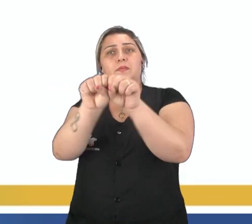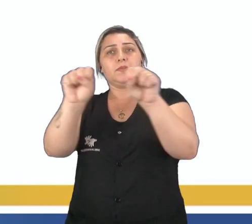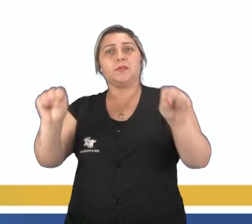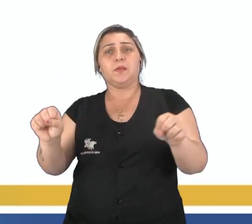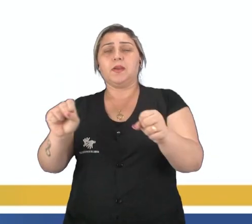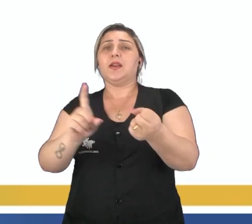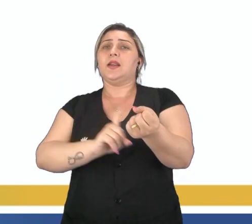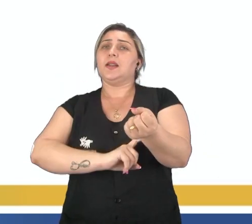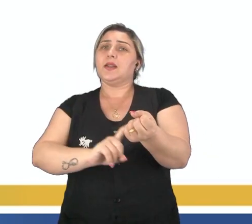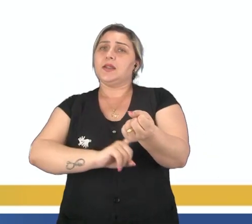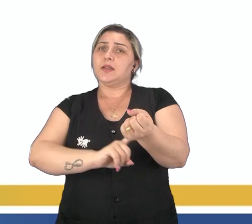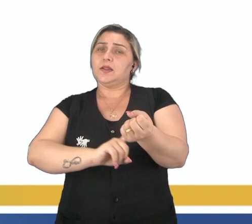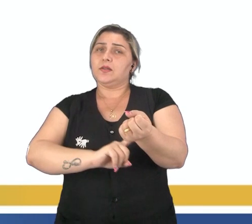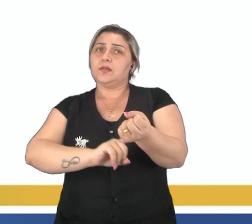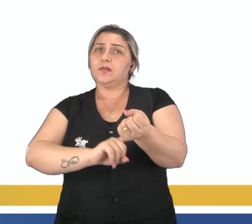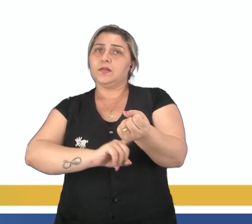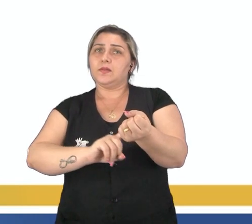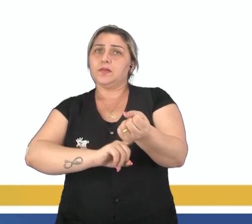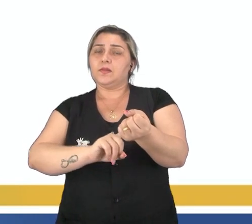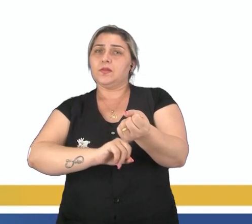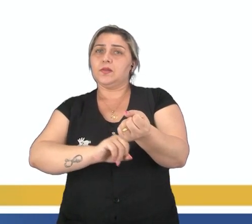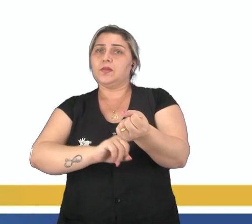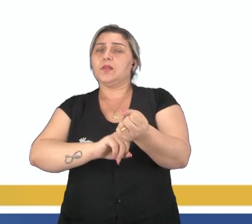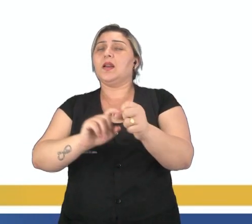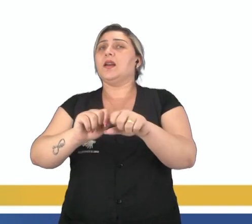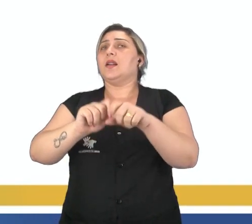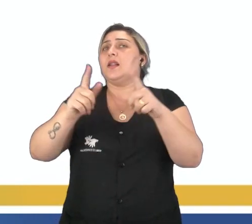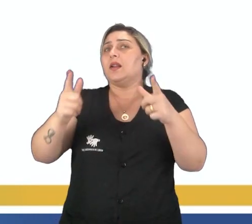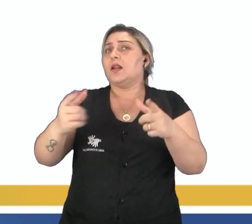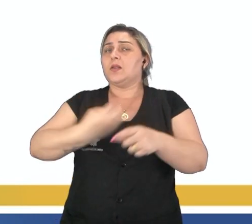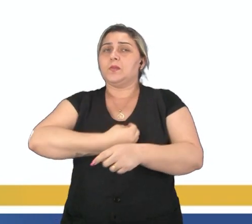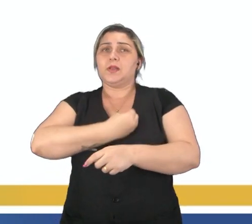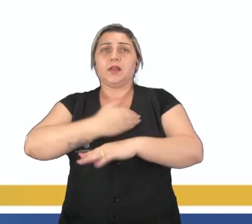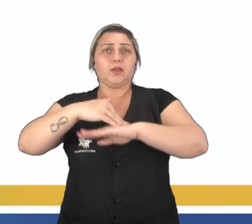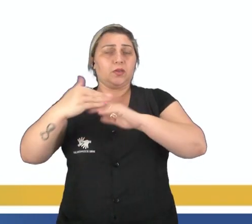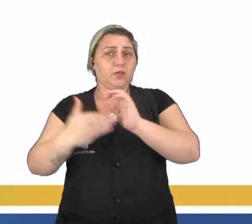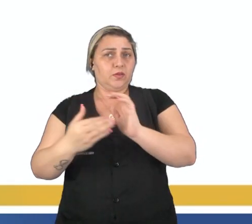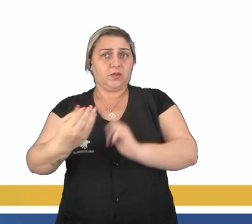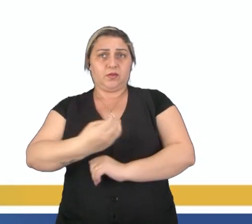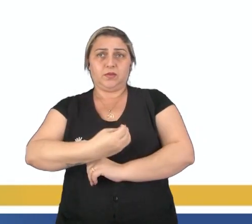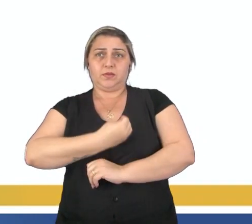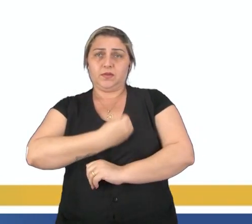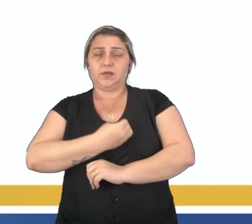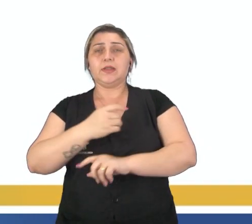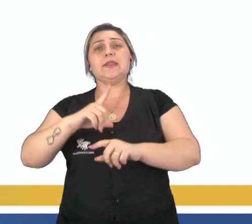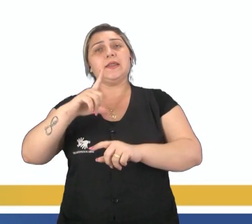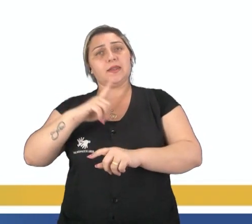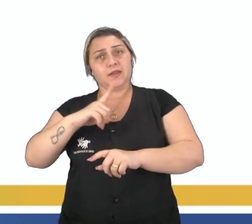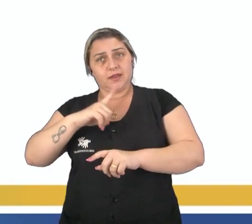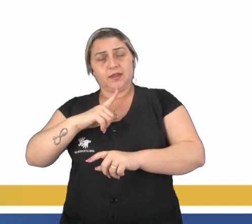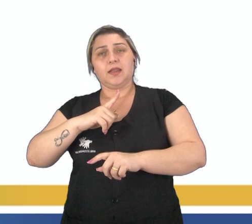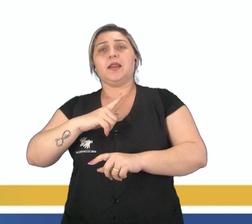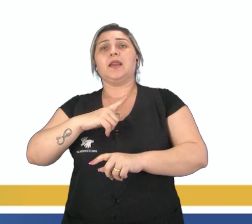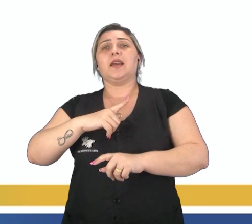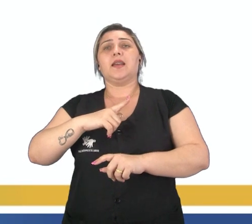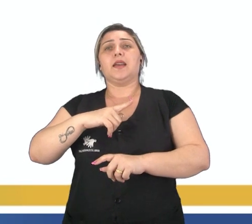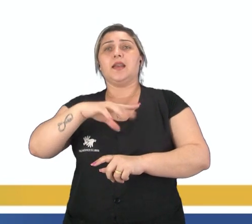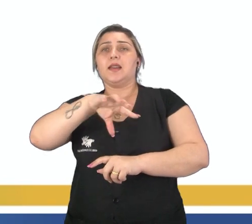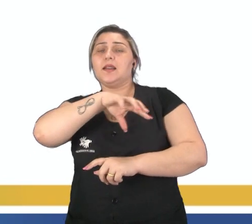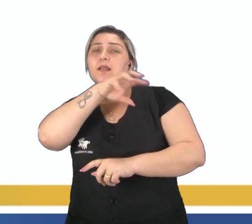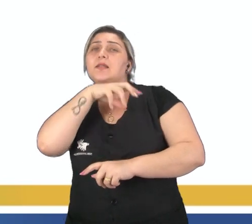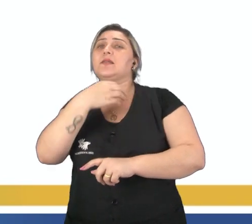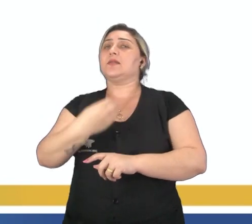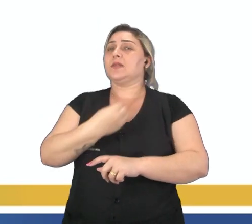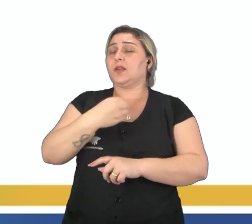sistema nervoso. O sistema nervoso, é claro, não está presente em todos os seres vivos, e existem seres vivos, né, que começam a apresentar